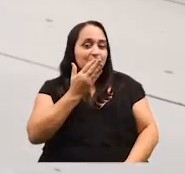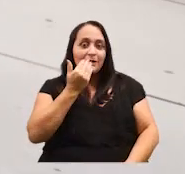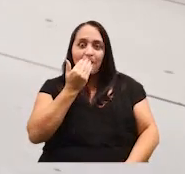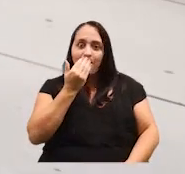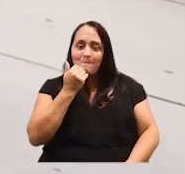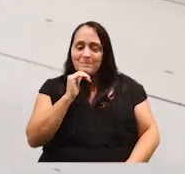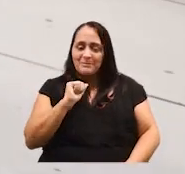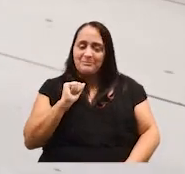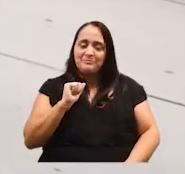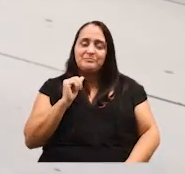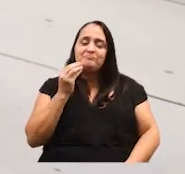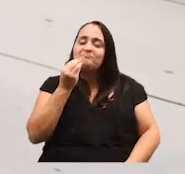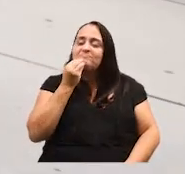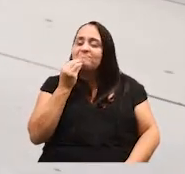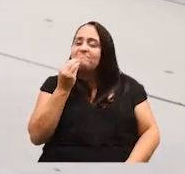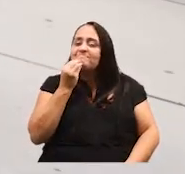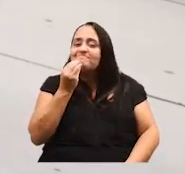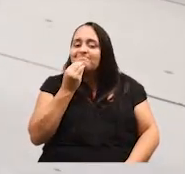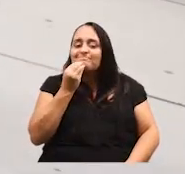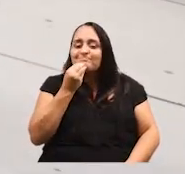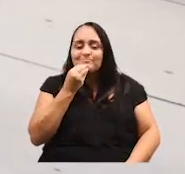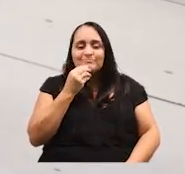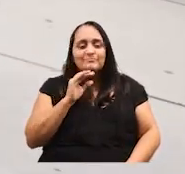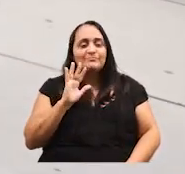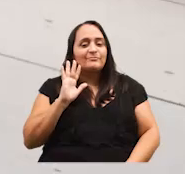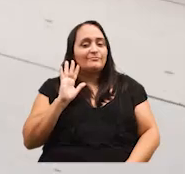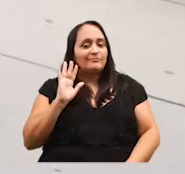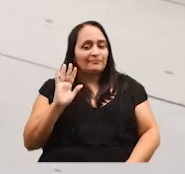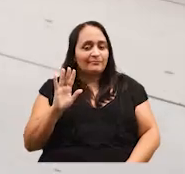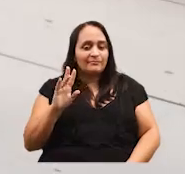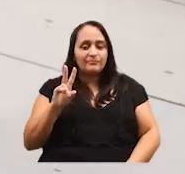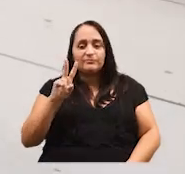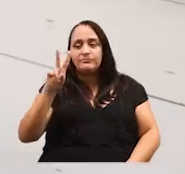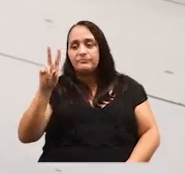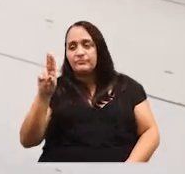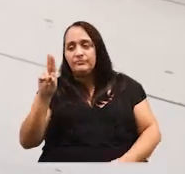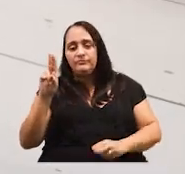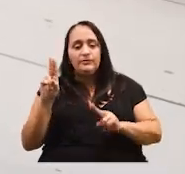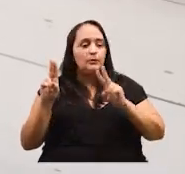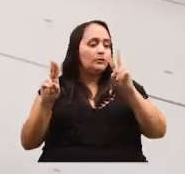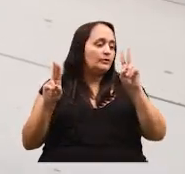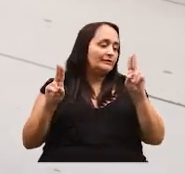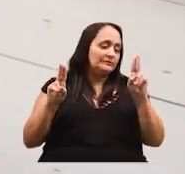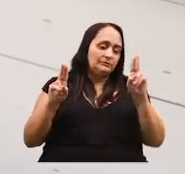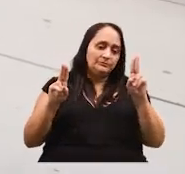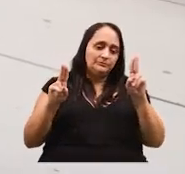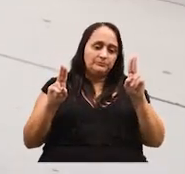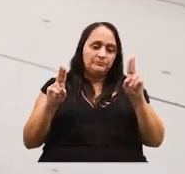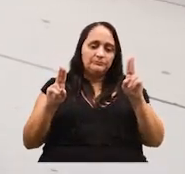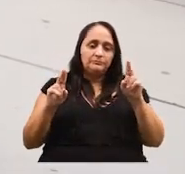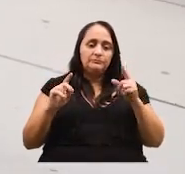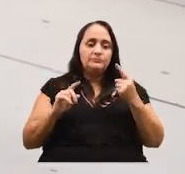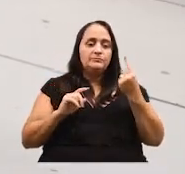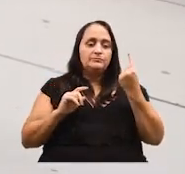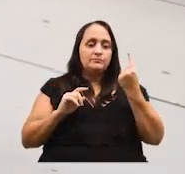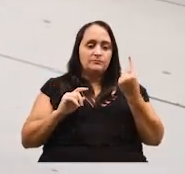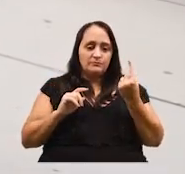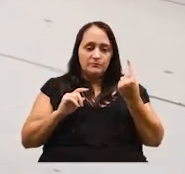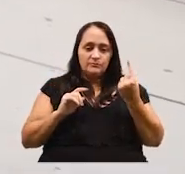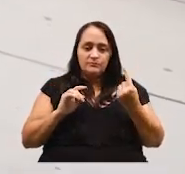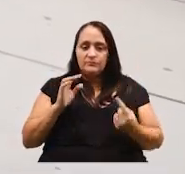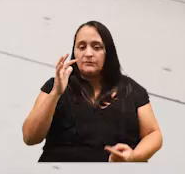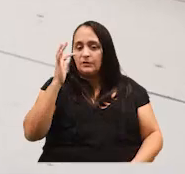vamos organizar o trabalho assim. Nós temos duplas, né? Um vai ficar responsável por observar o que é que eu